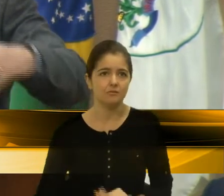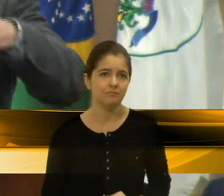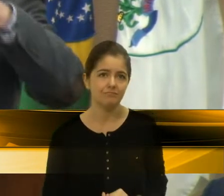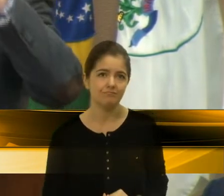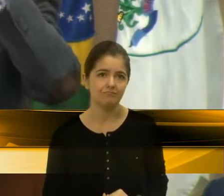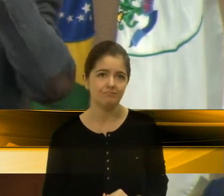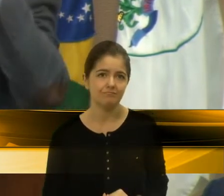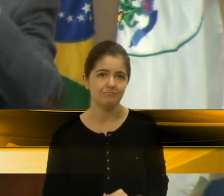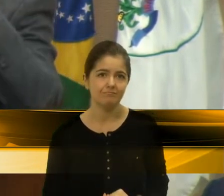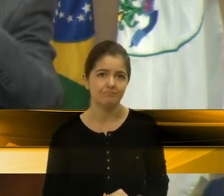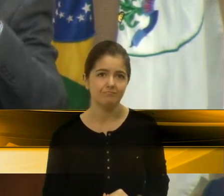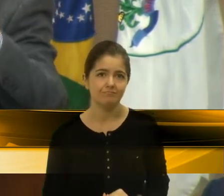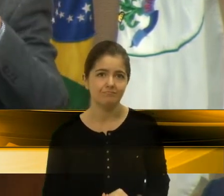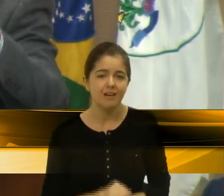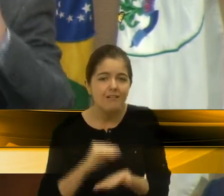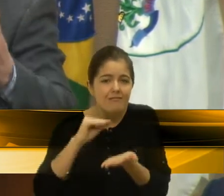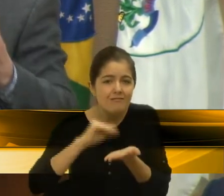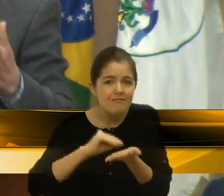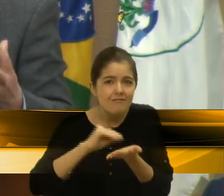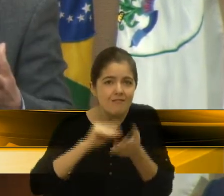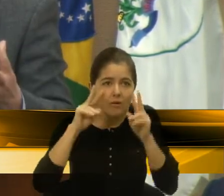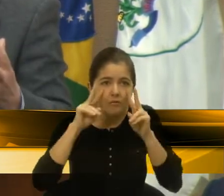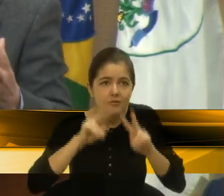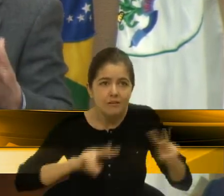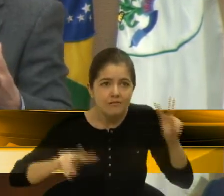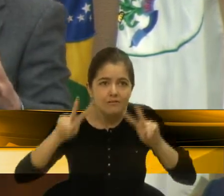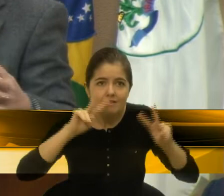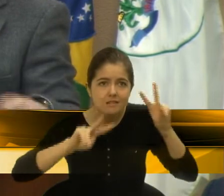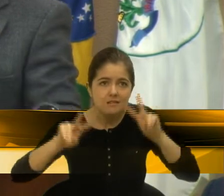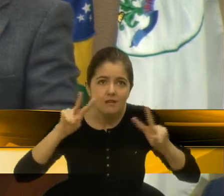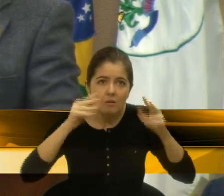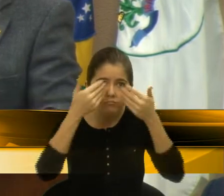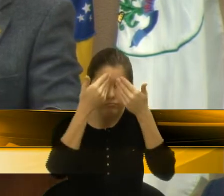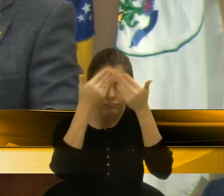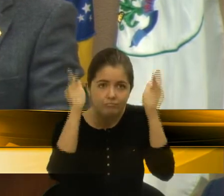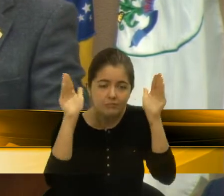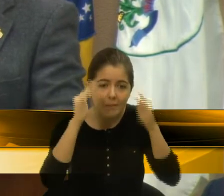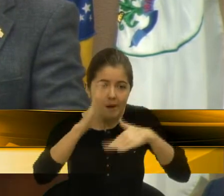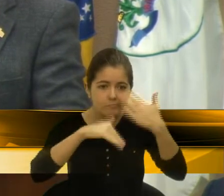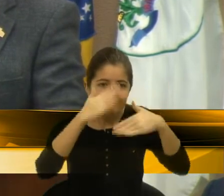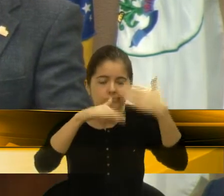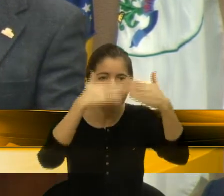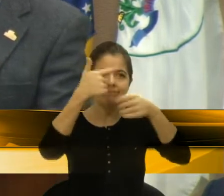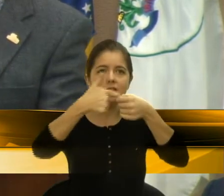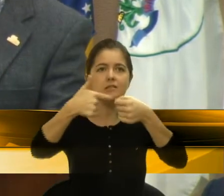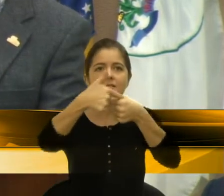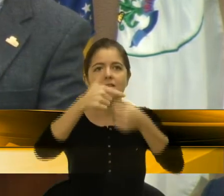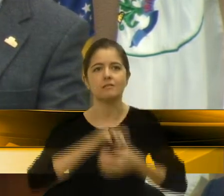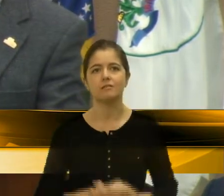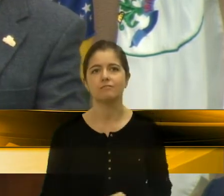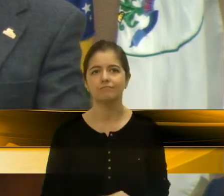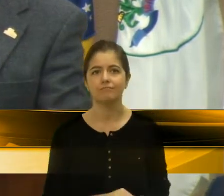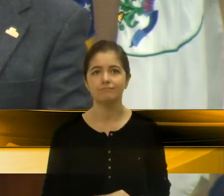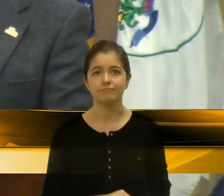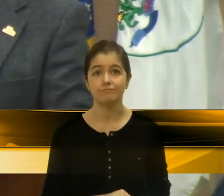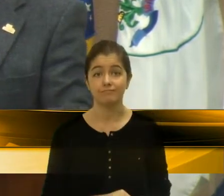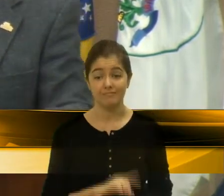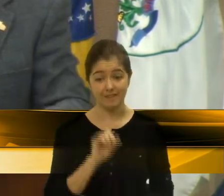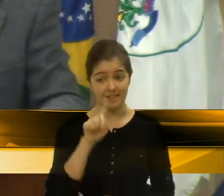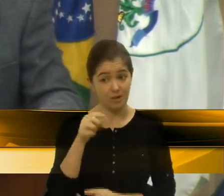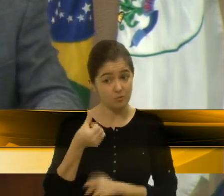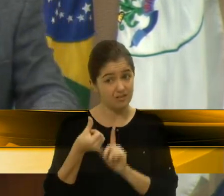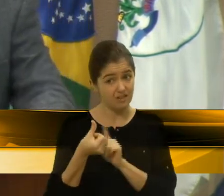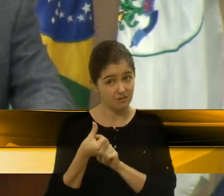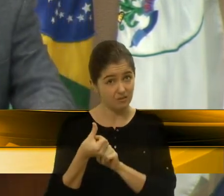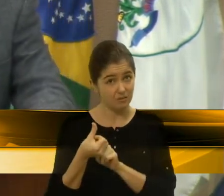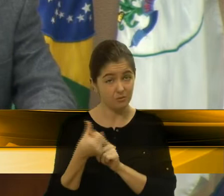Isto é de uma falta de visão para o crescimento de um município. E este é o 6º tijolo.